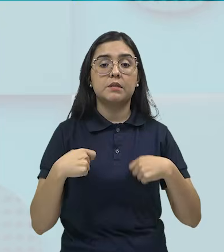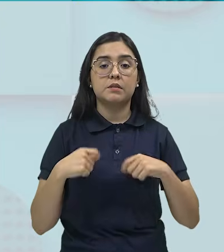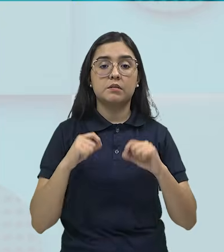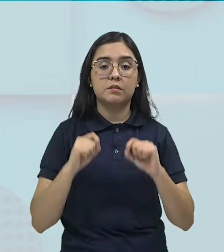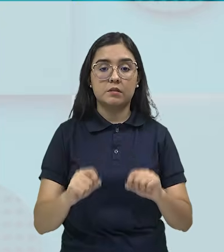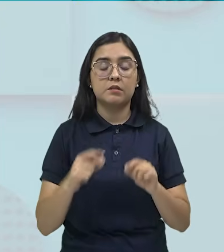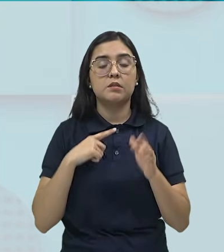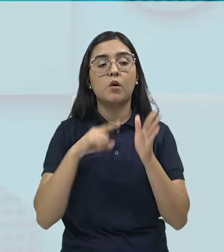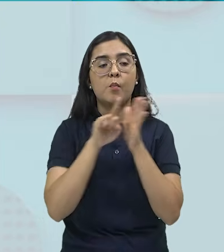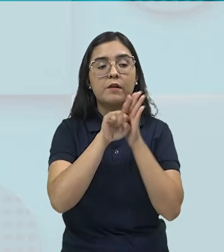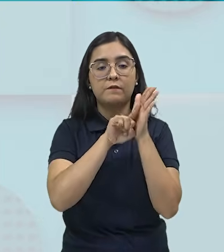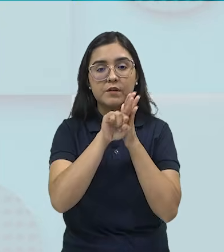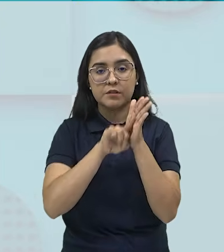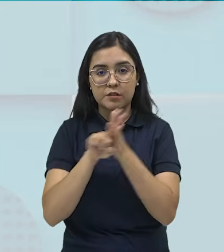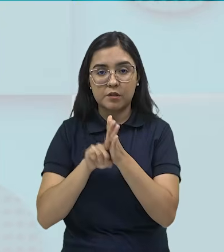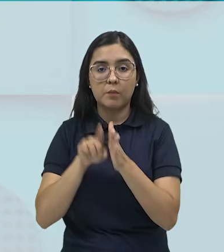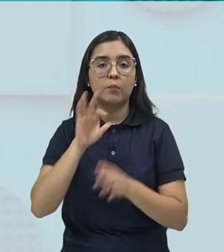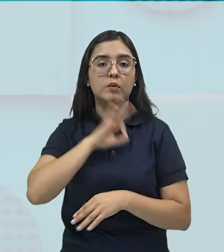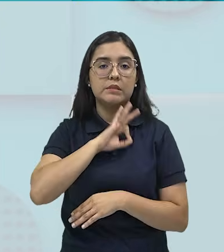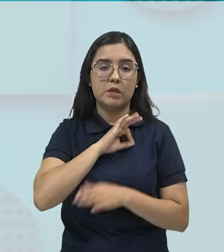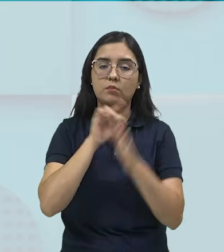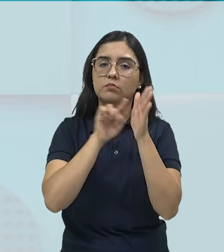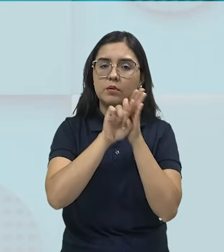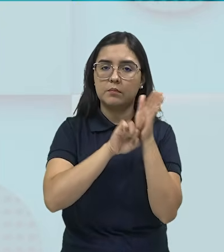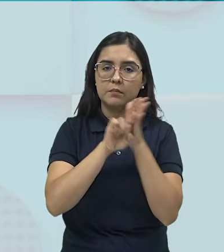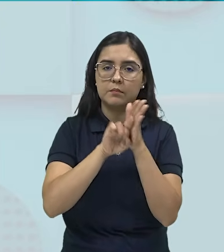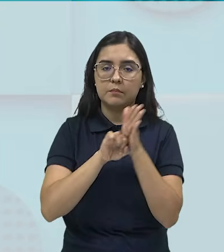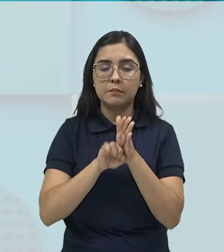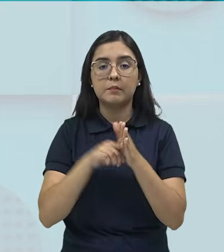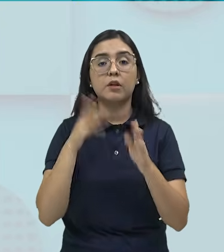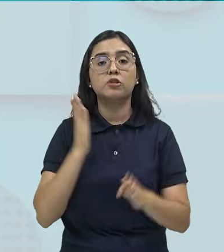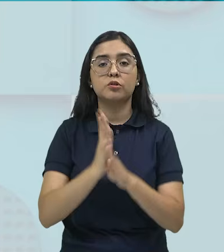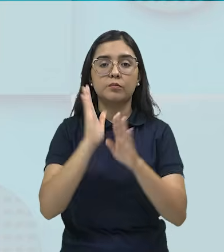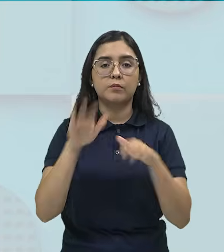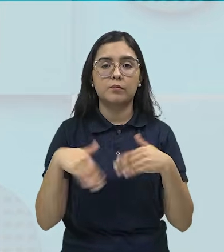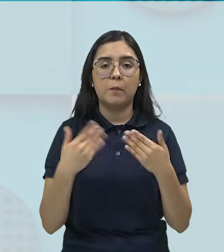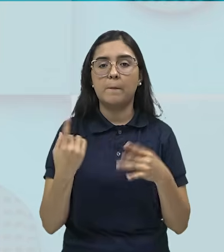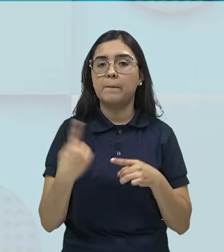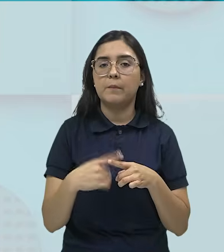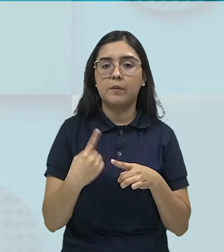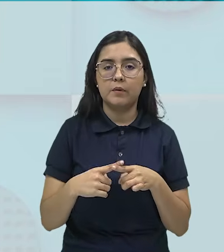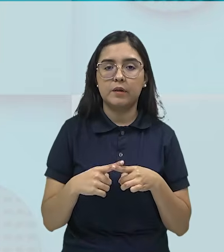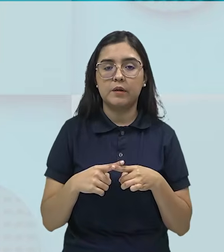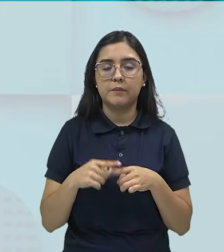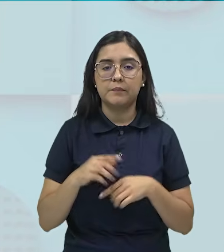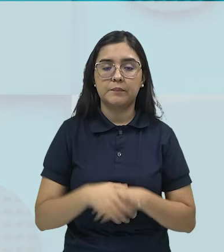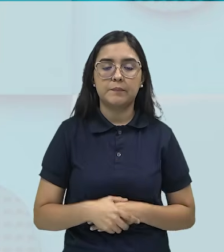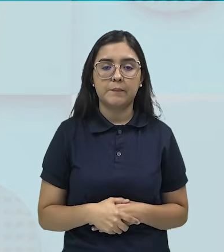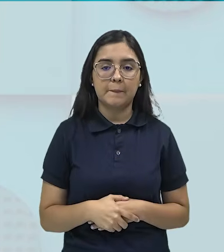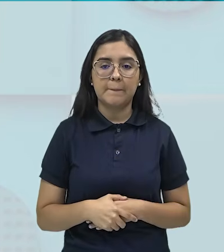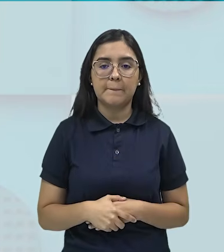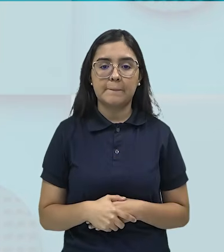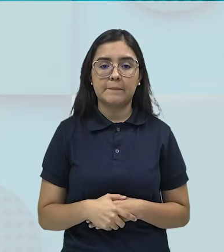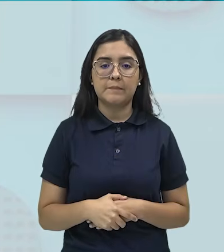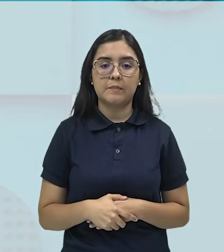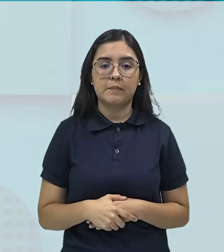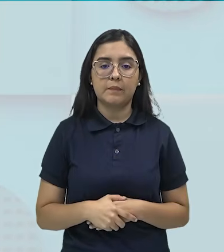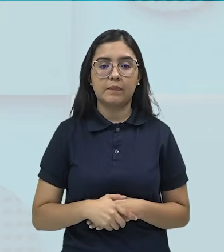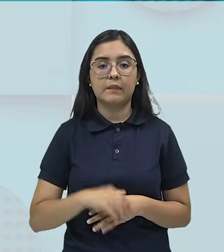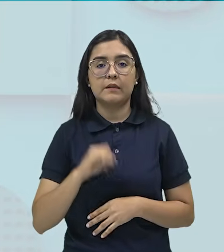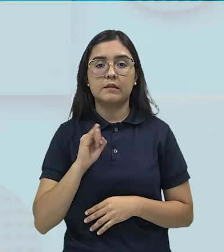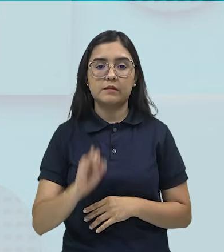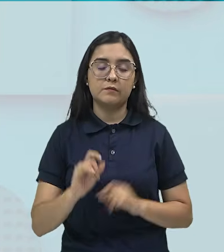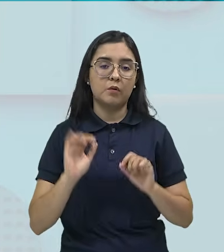A investigação policial para se saber qual foi o motivo, a razão da pessoa ter sido assassinada. Se for